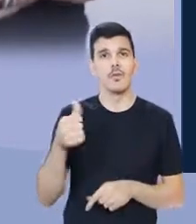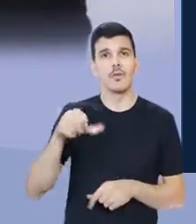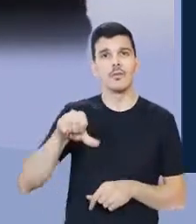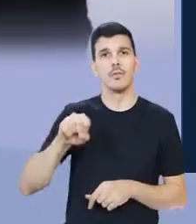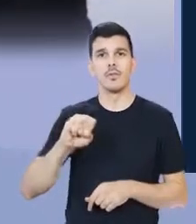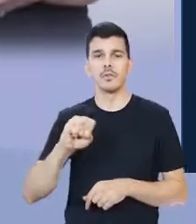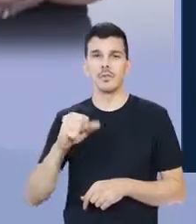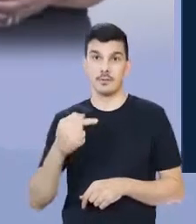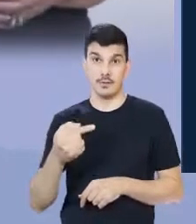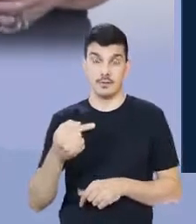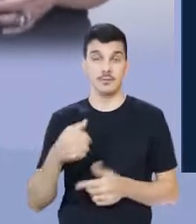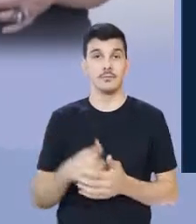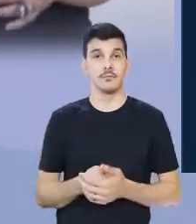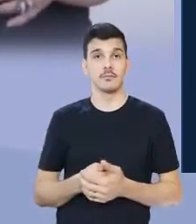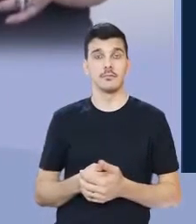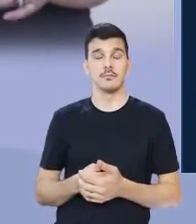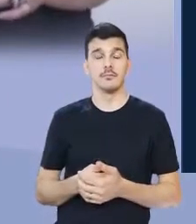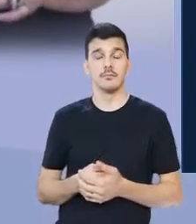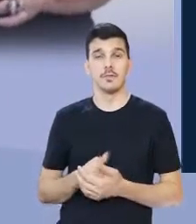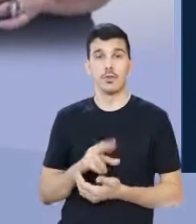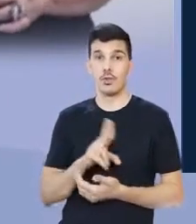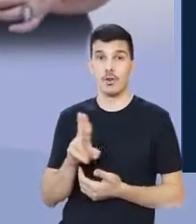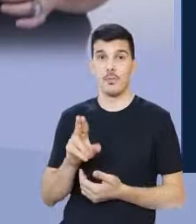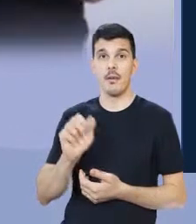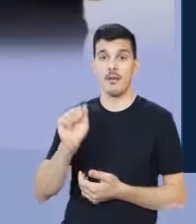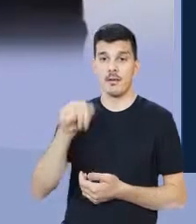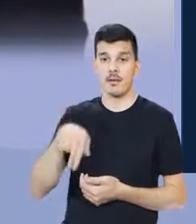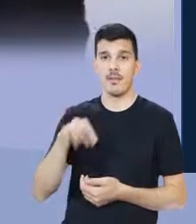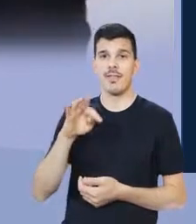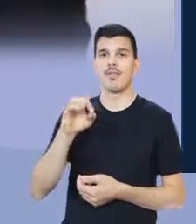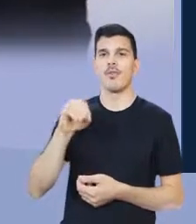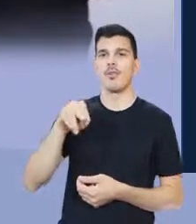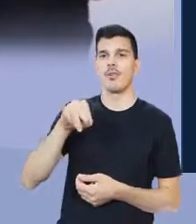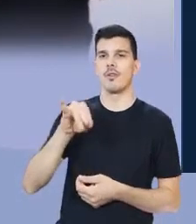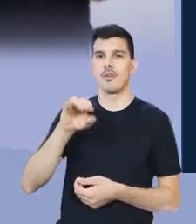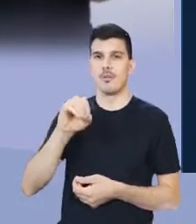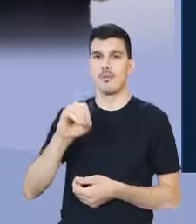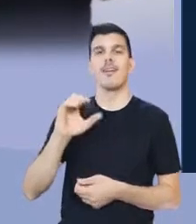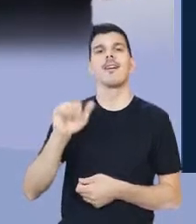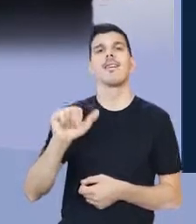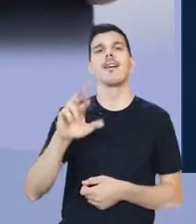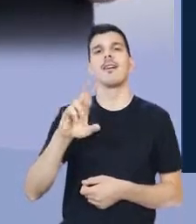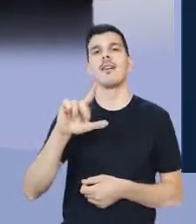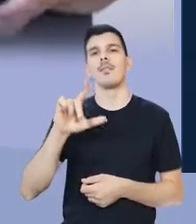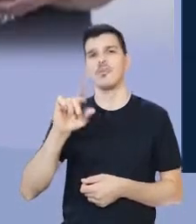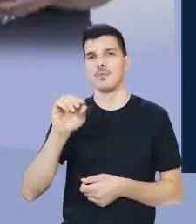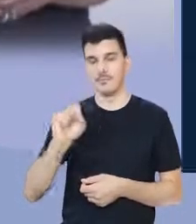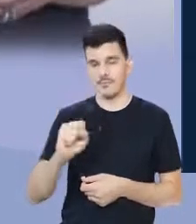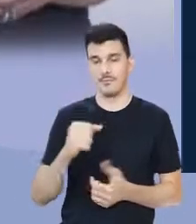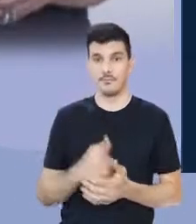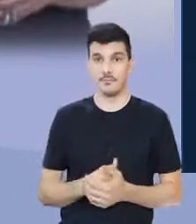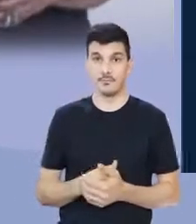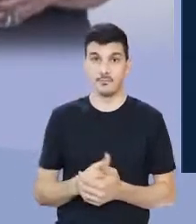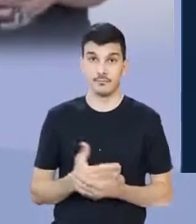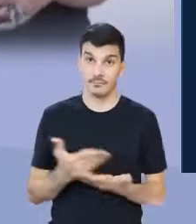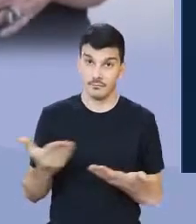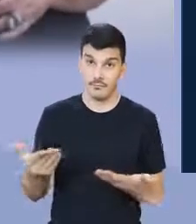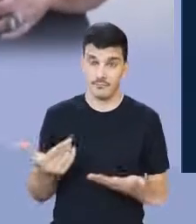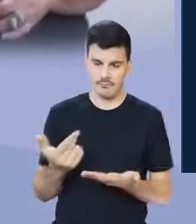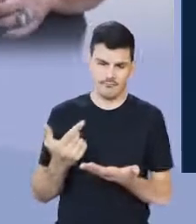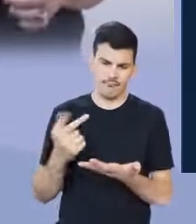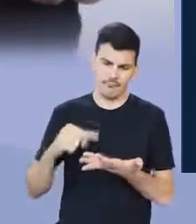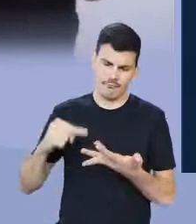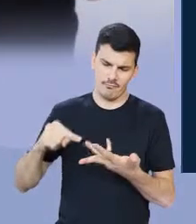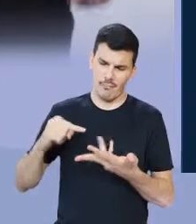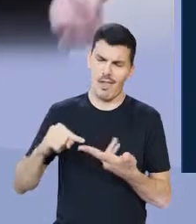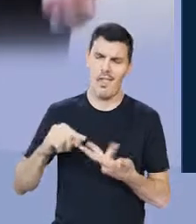novo, em 1987, chamava-se, na verdade, Antônio Carlos Ferreira de Brito. Ele